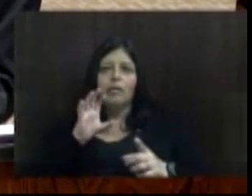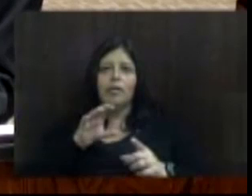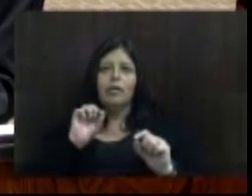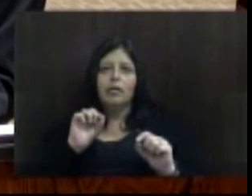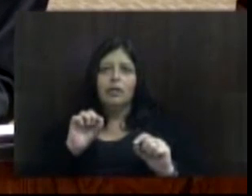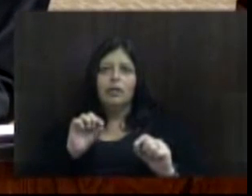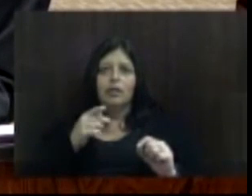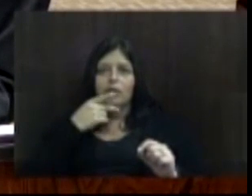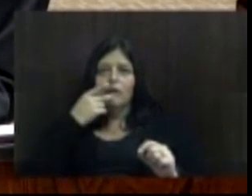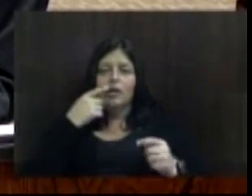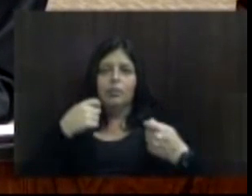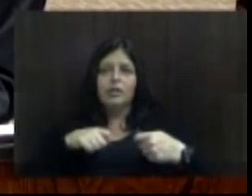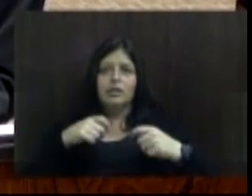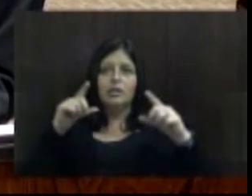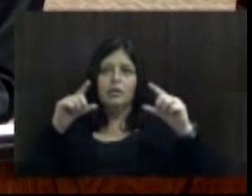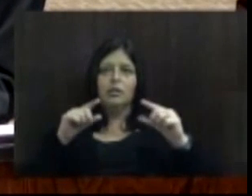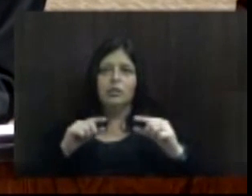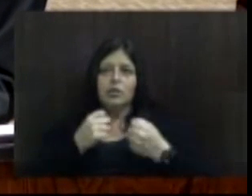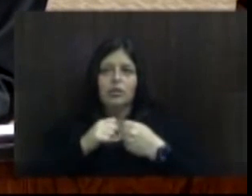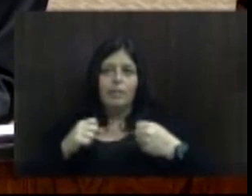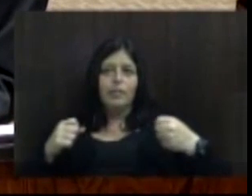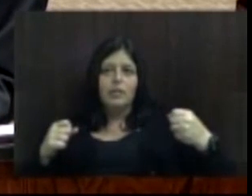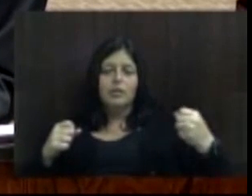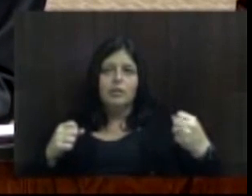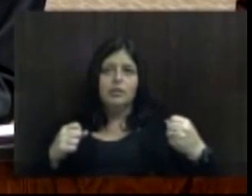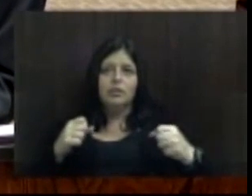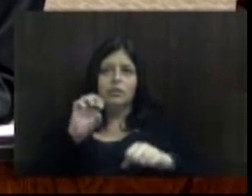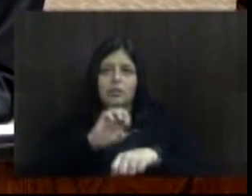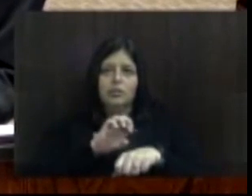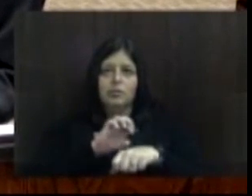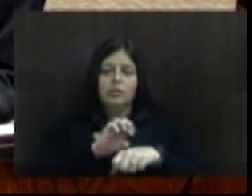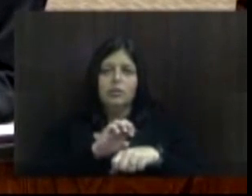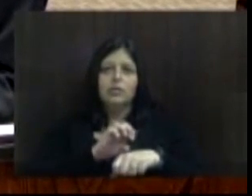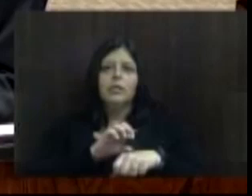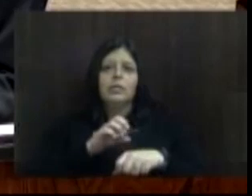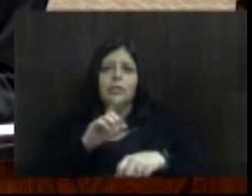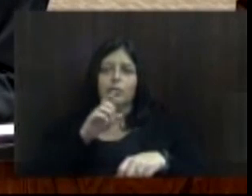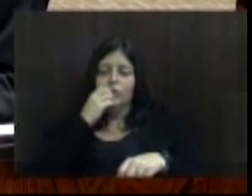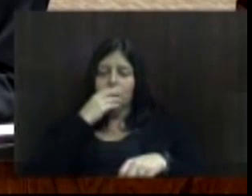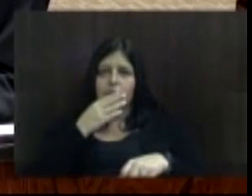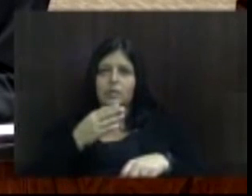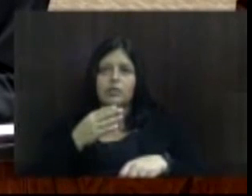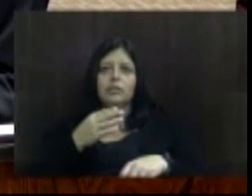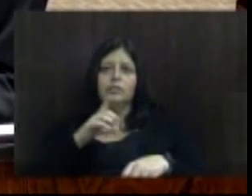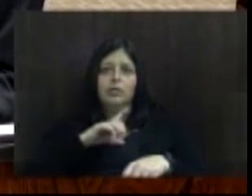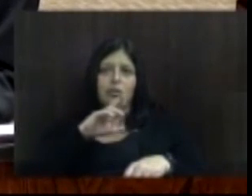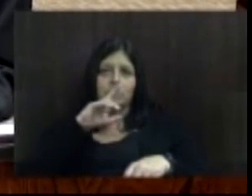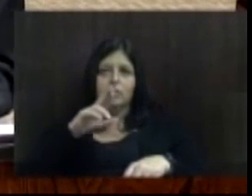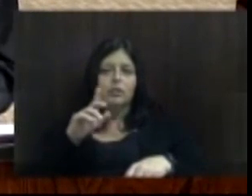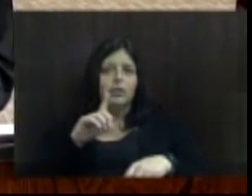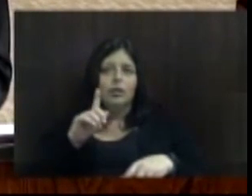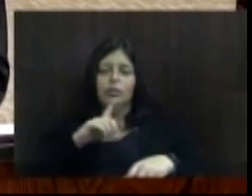dissesse que era preciso reduzir o tamanho do estado pois bem Eis o resultado não temos os